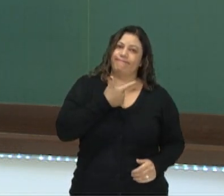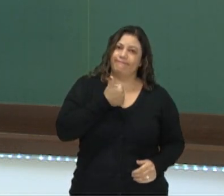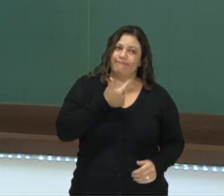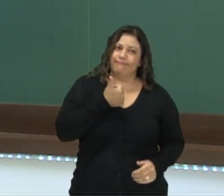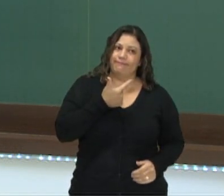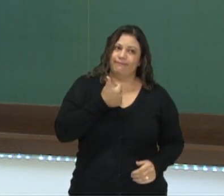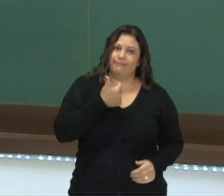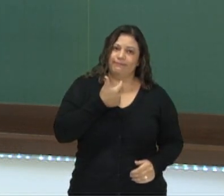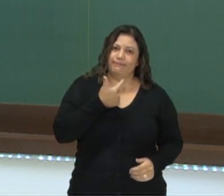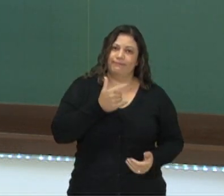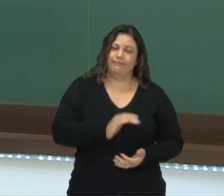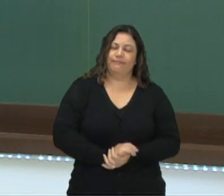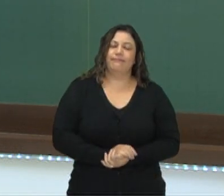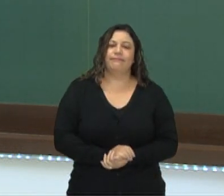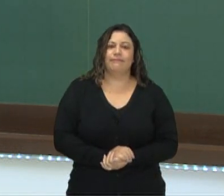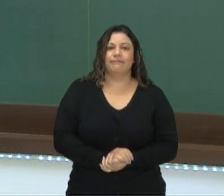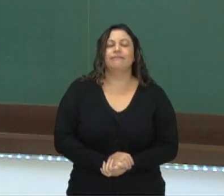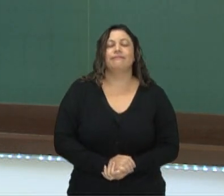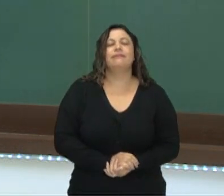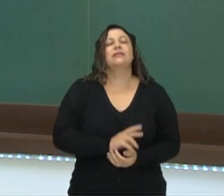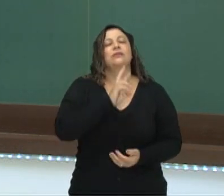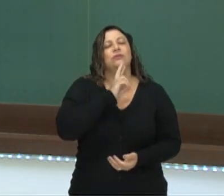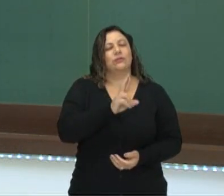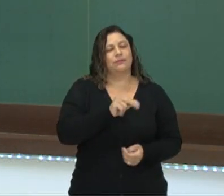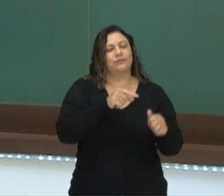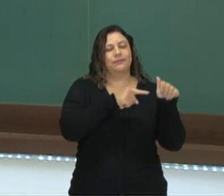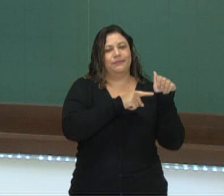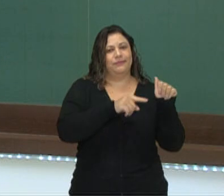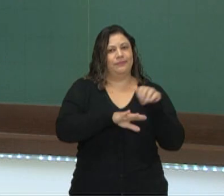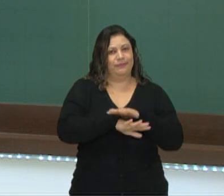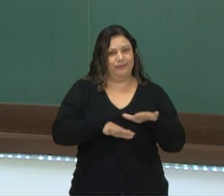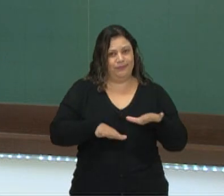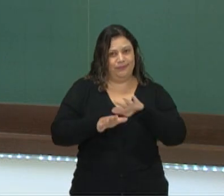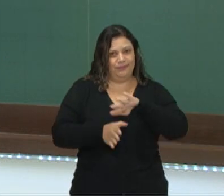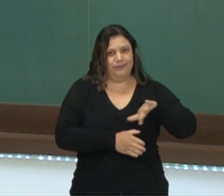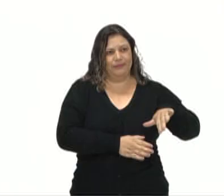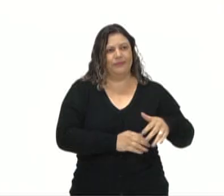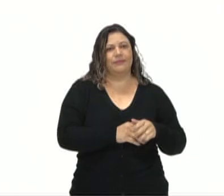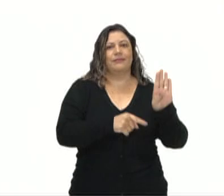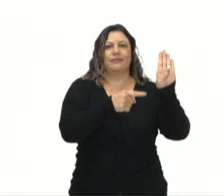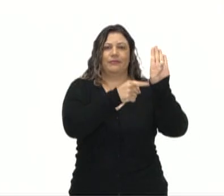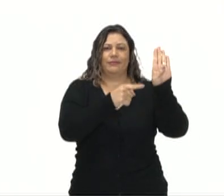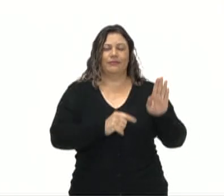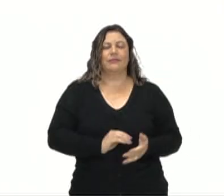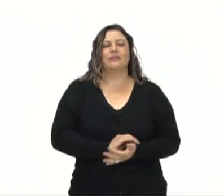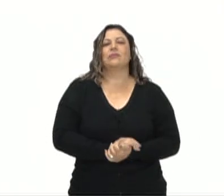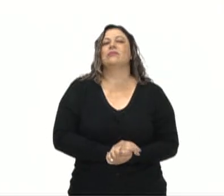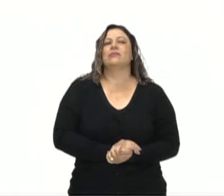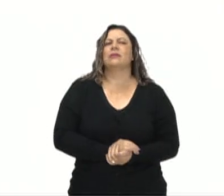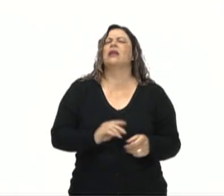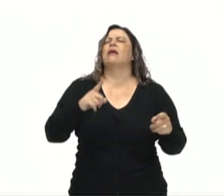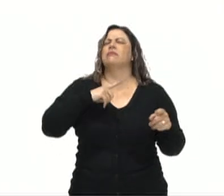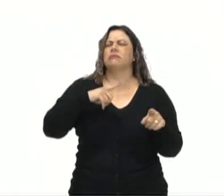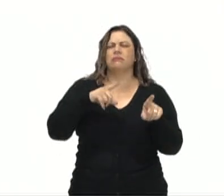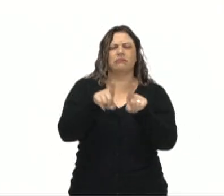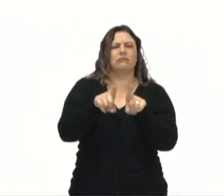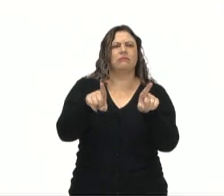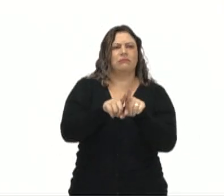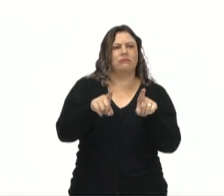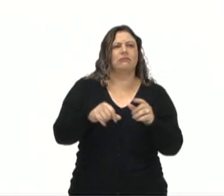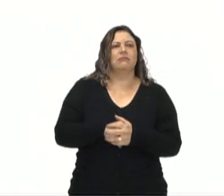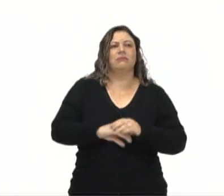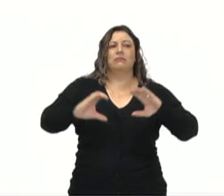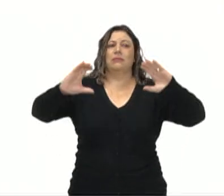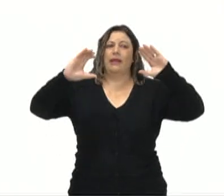resulta em 12. Resolvemos já a letra A, bem tranquilo. Letra B, também temos parênteses e colchetes.